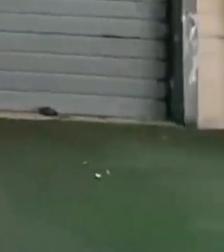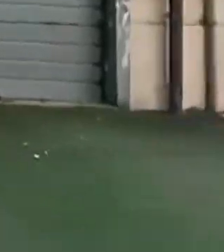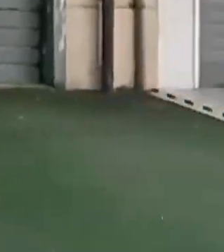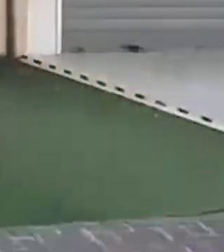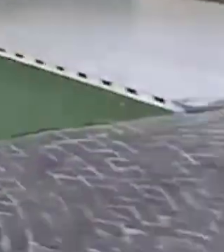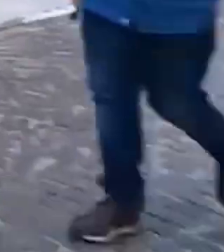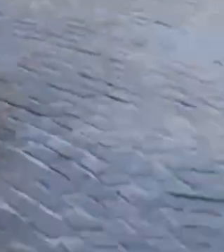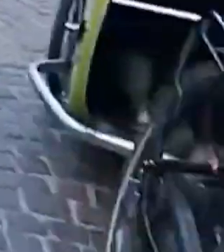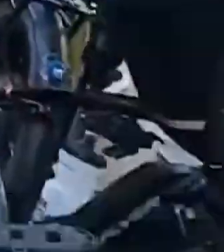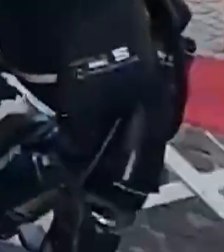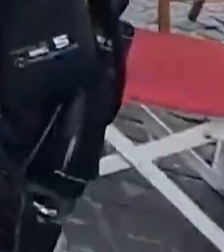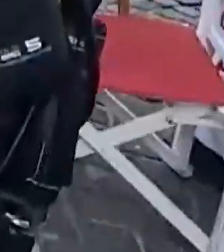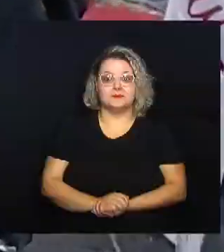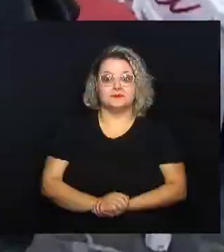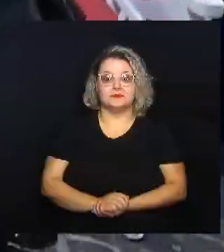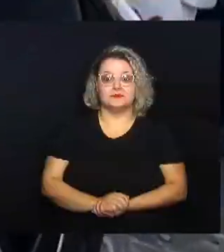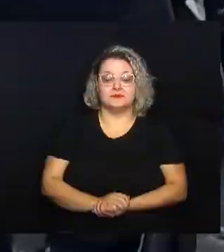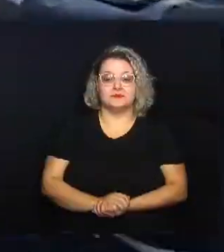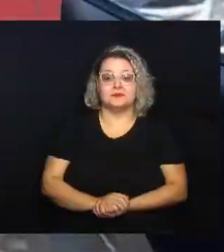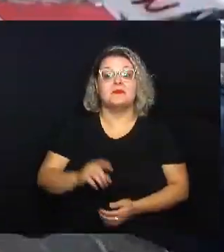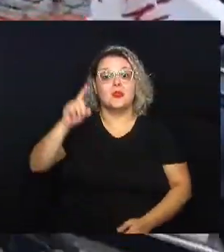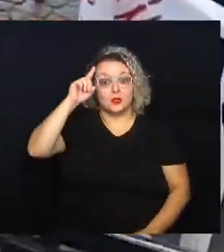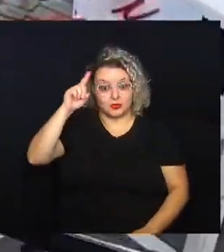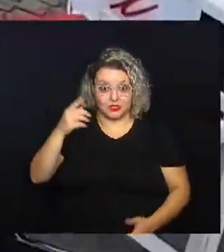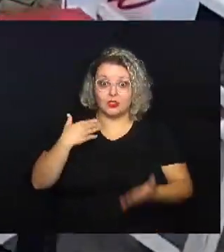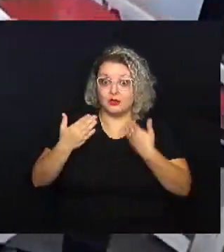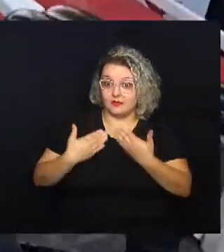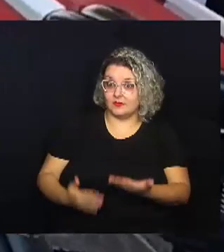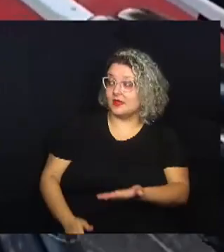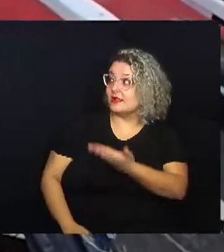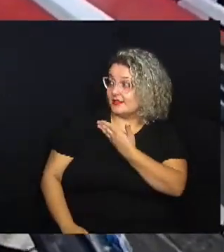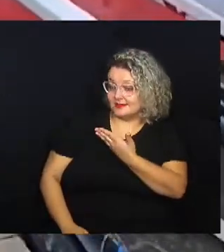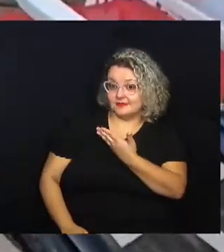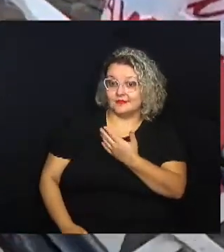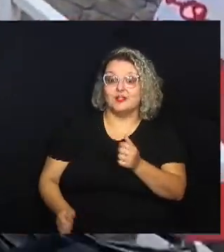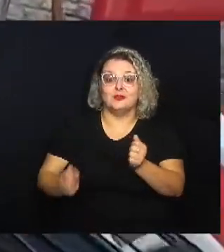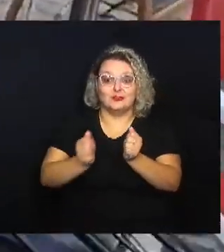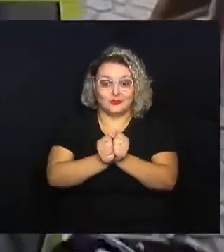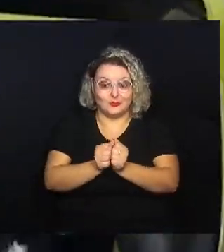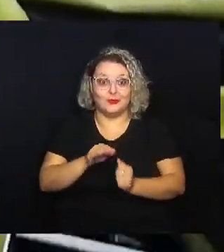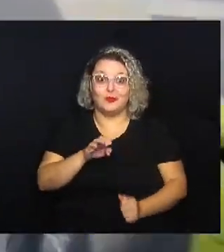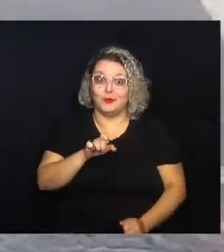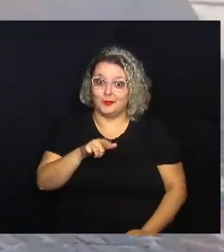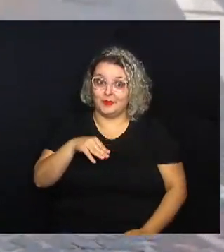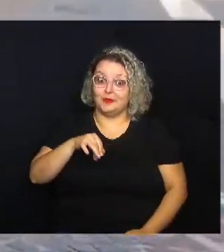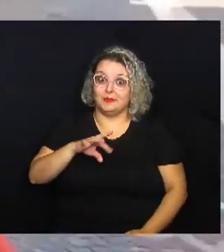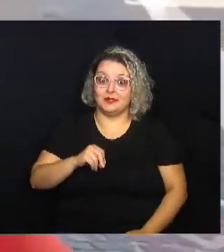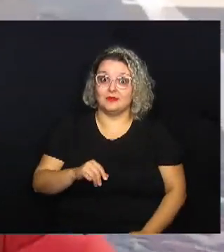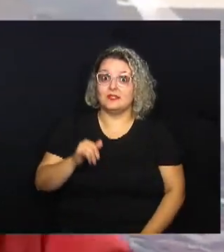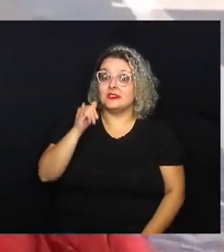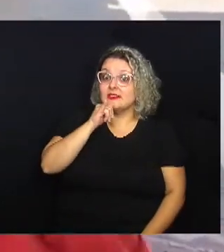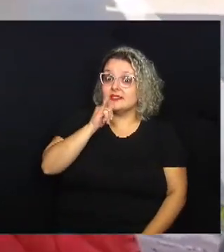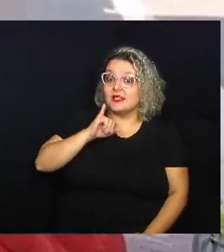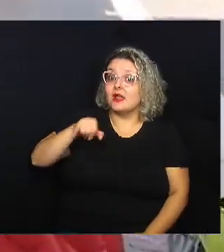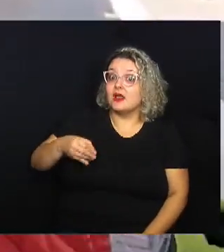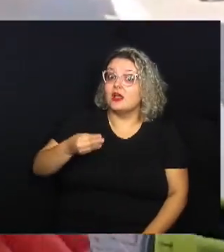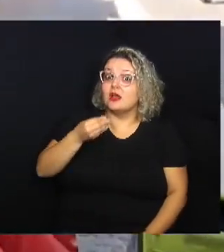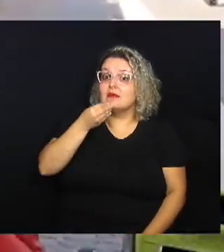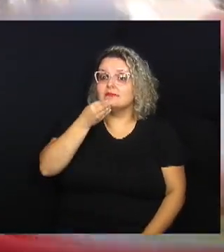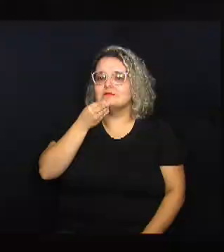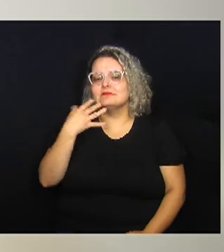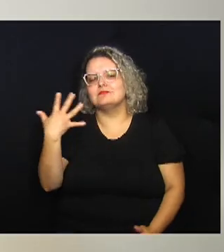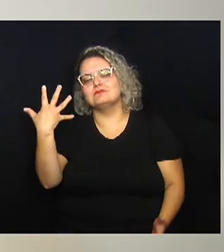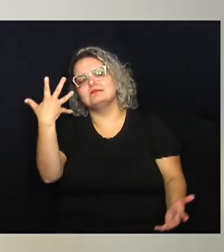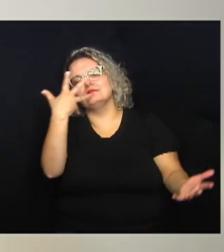no dia em que conversamos com LF ele e o Belmiro estavam na Itália aproveitando as belas